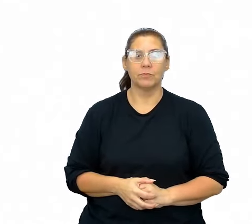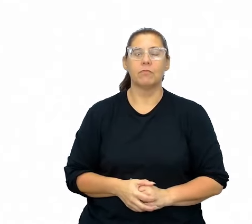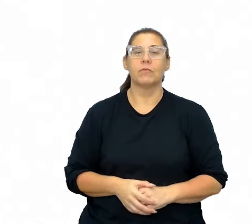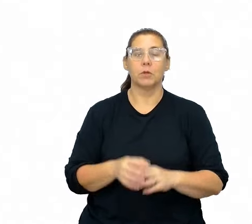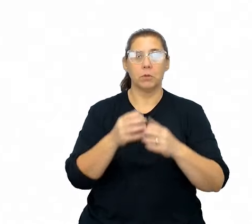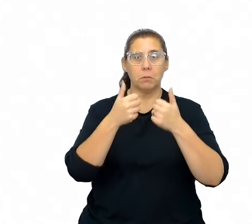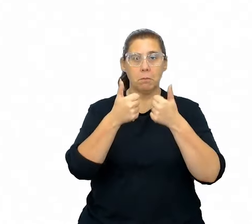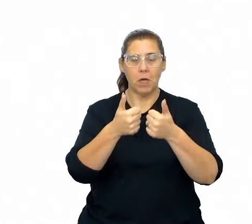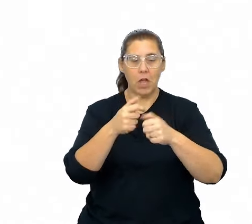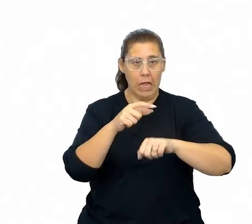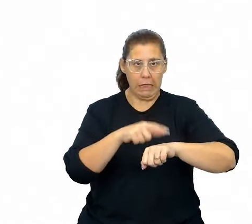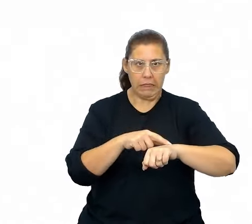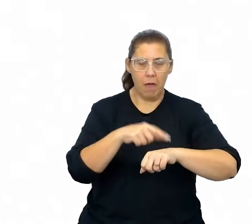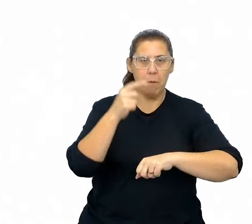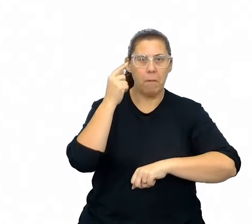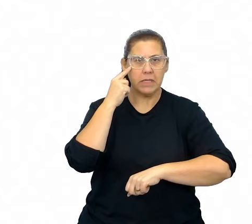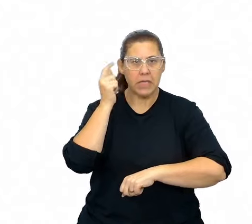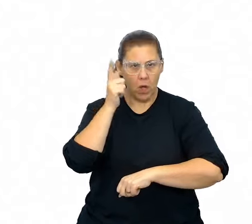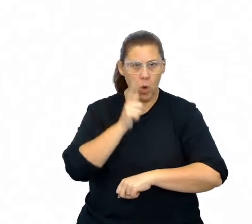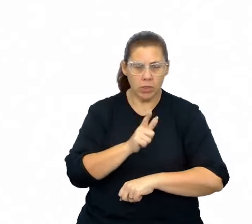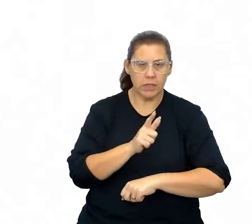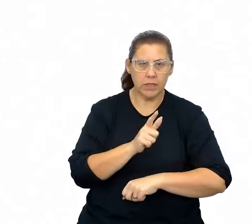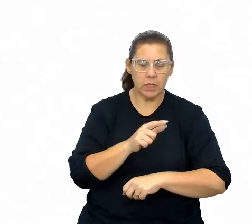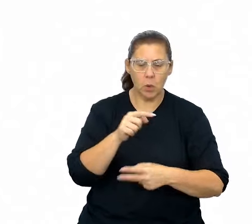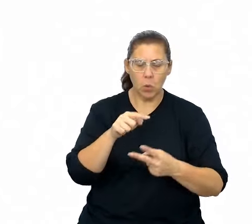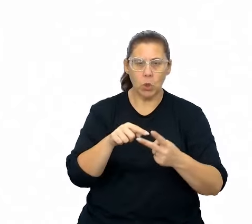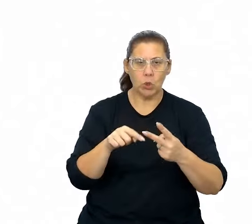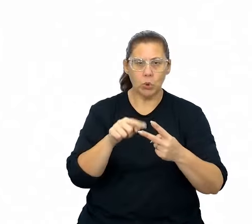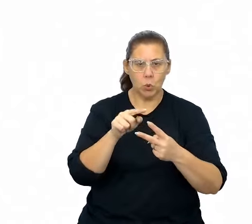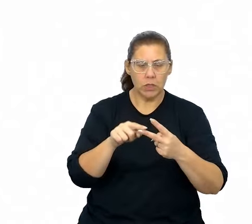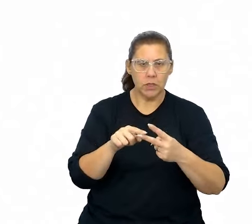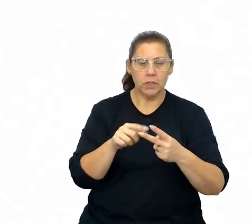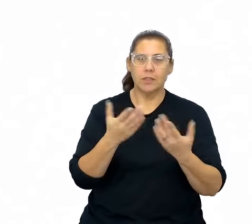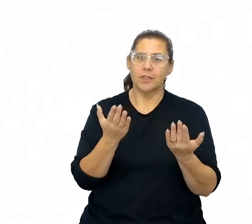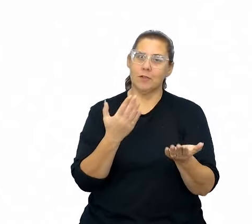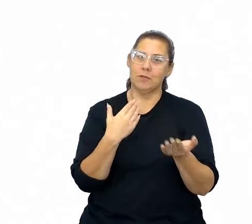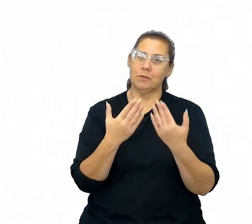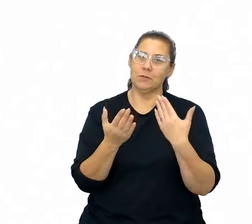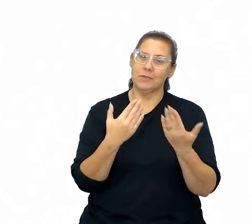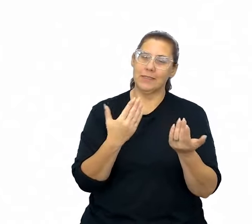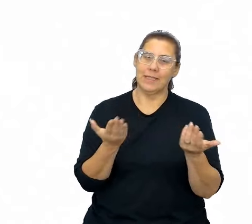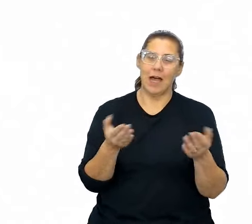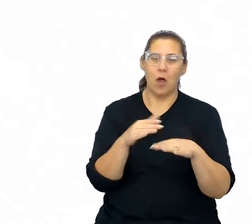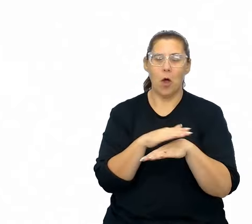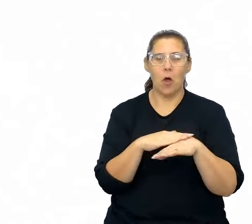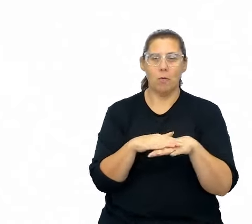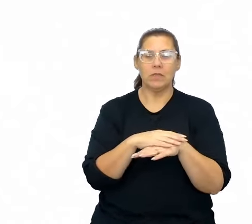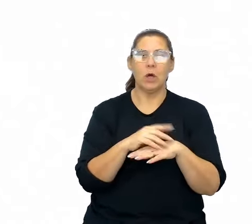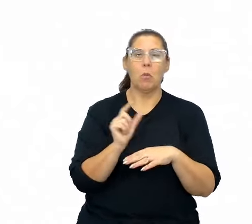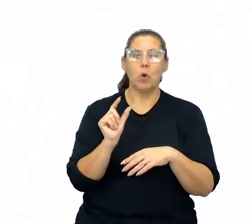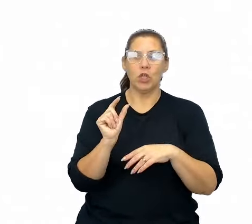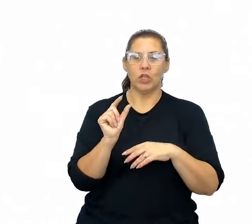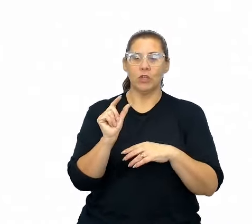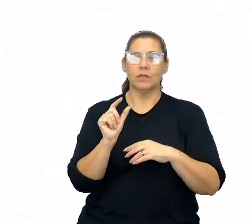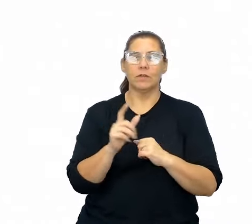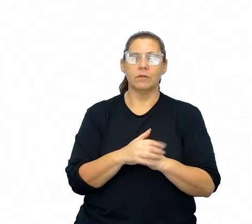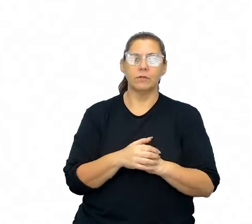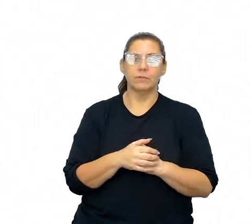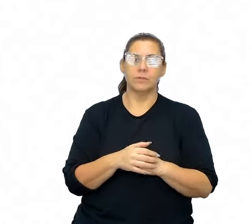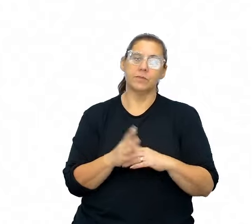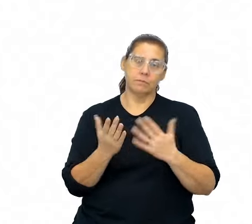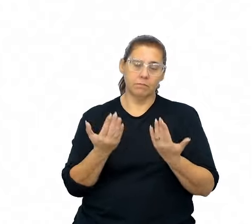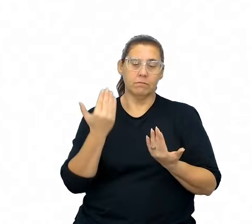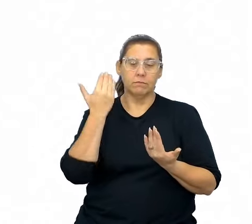Muito bem. Deu tempo de pensar nessas duas questões? Vamos conversar um pouquinho sobre elas.